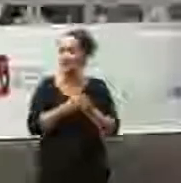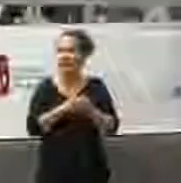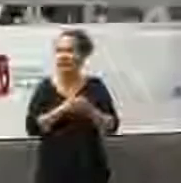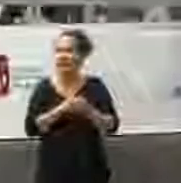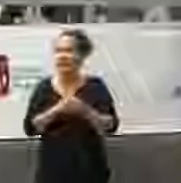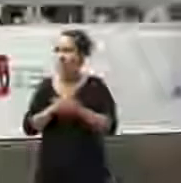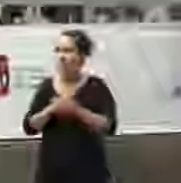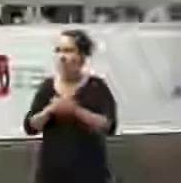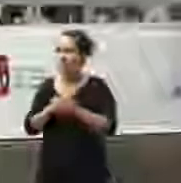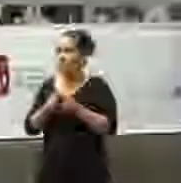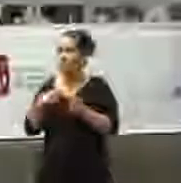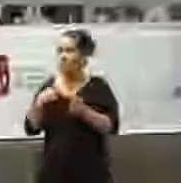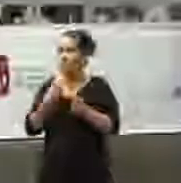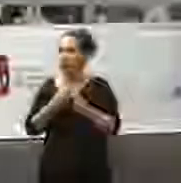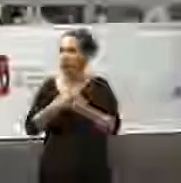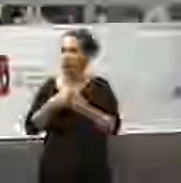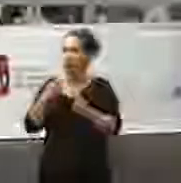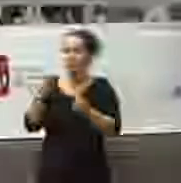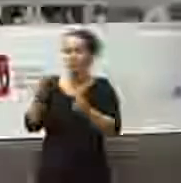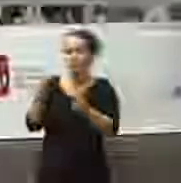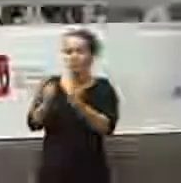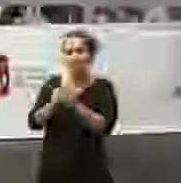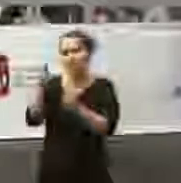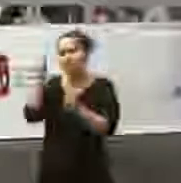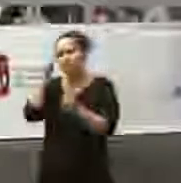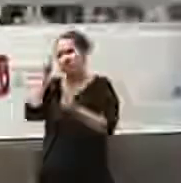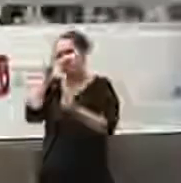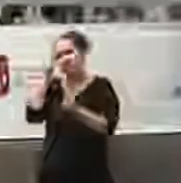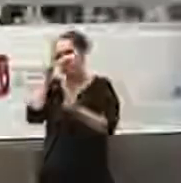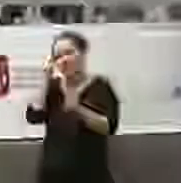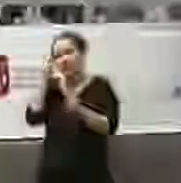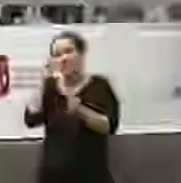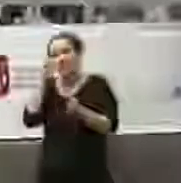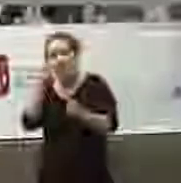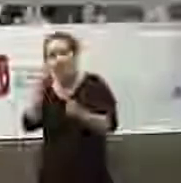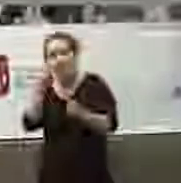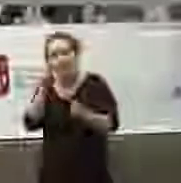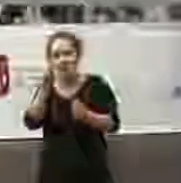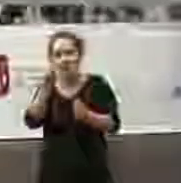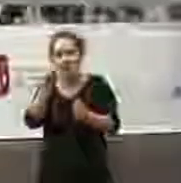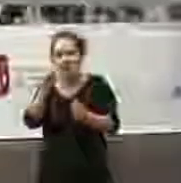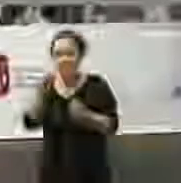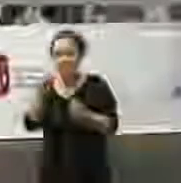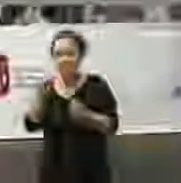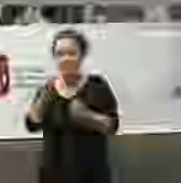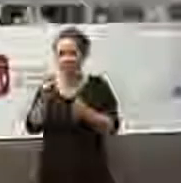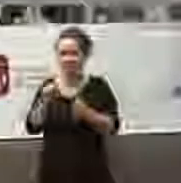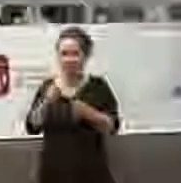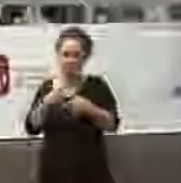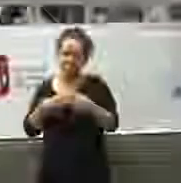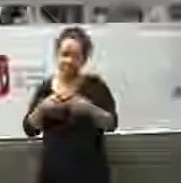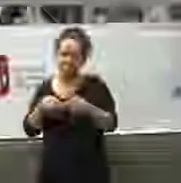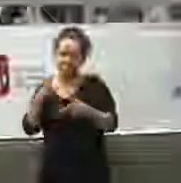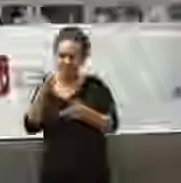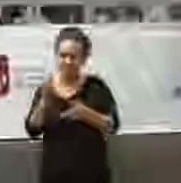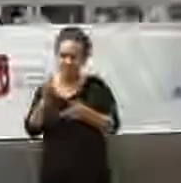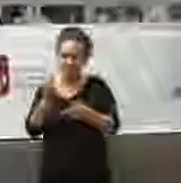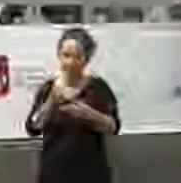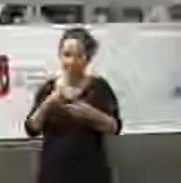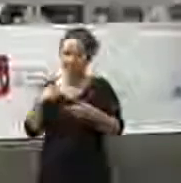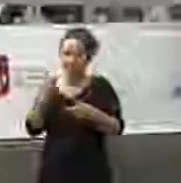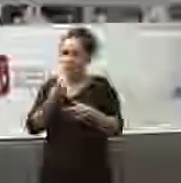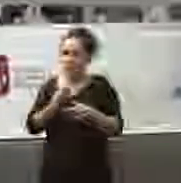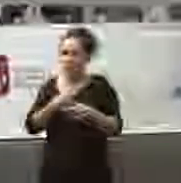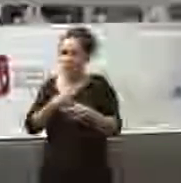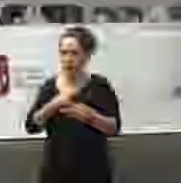nos leva a dizer que o suisse está em sério perigo um detalhe importante né na nossa nós